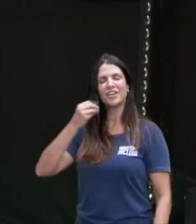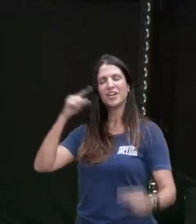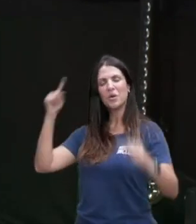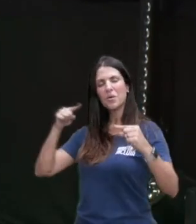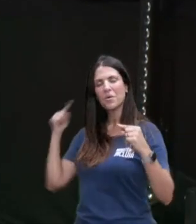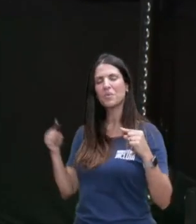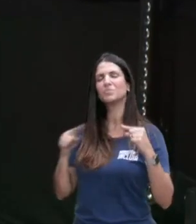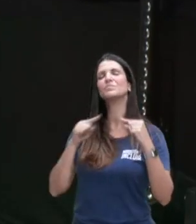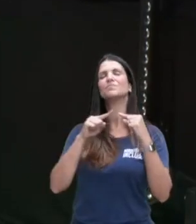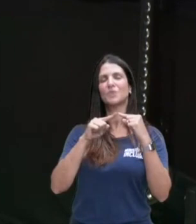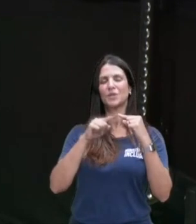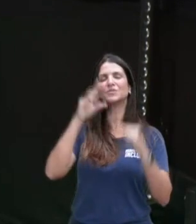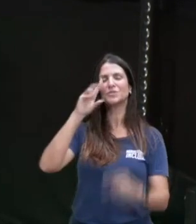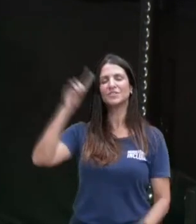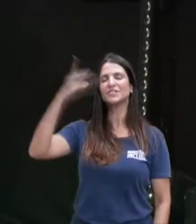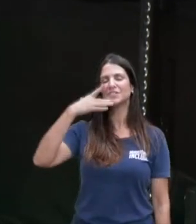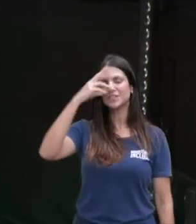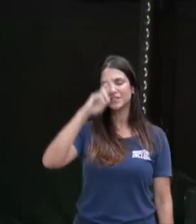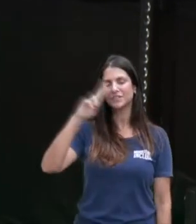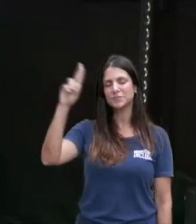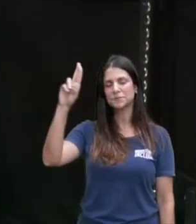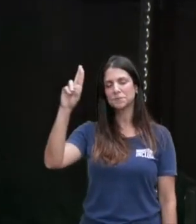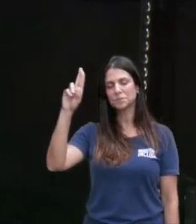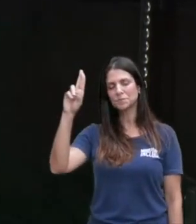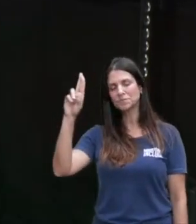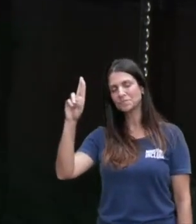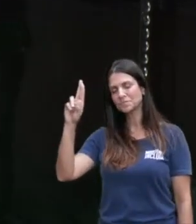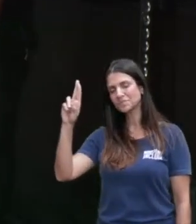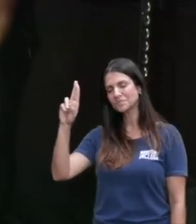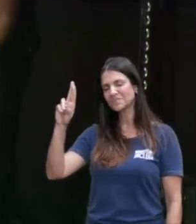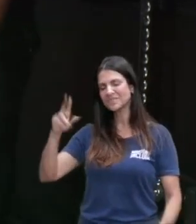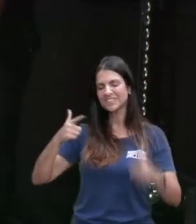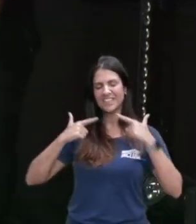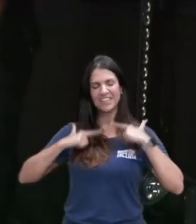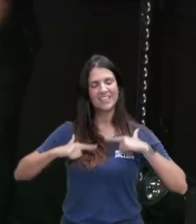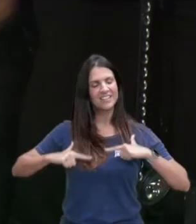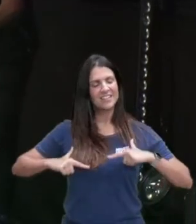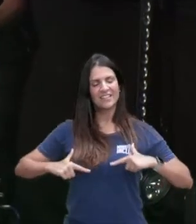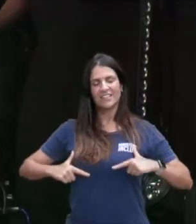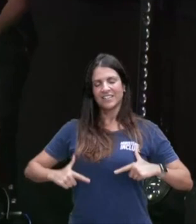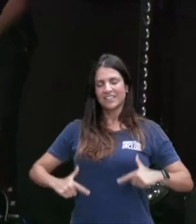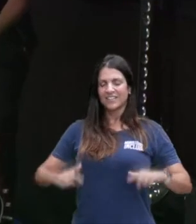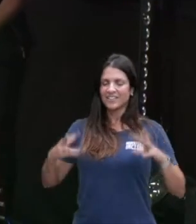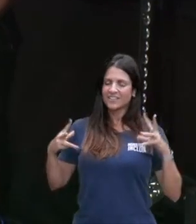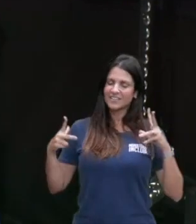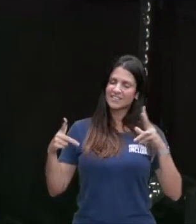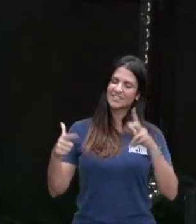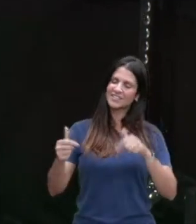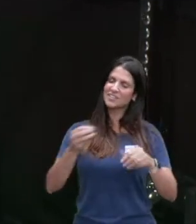valor o senhor e limpa me de todos os pecados